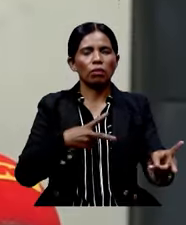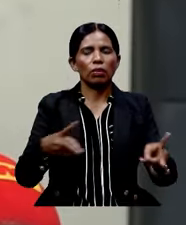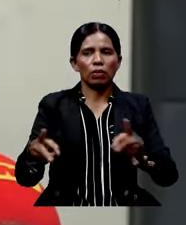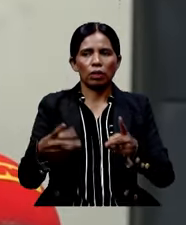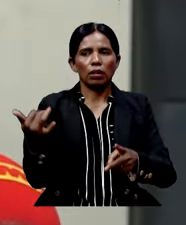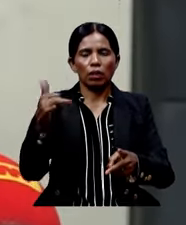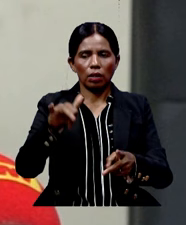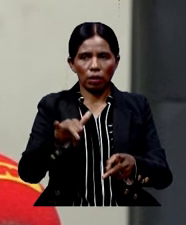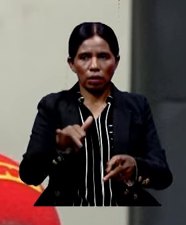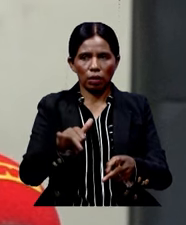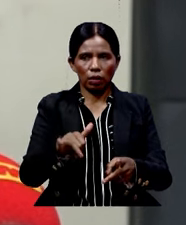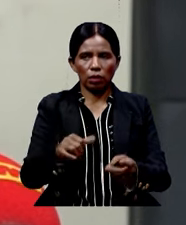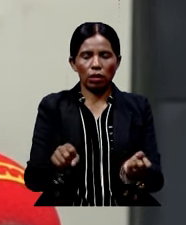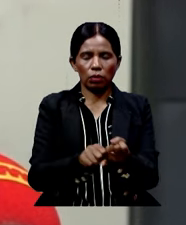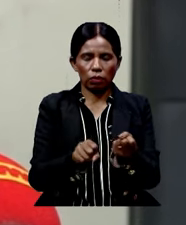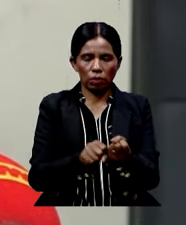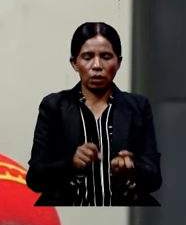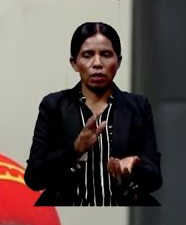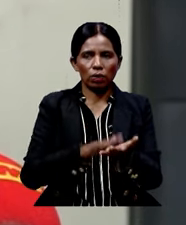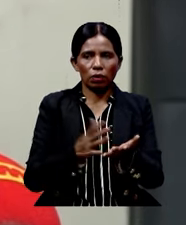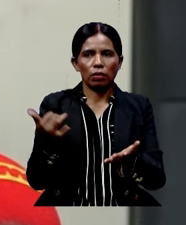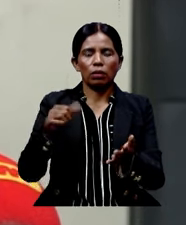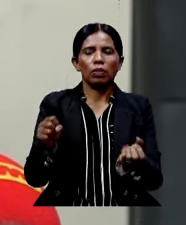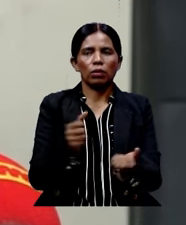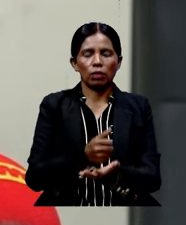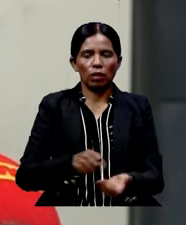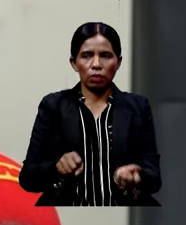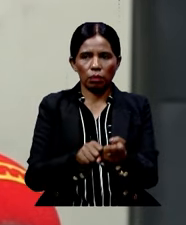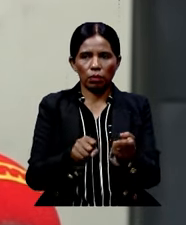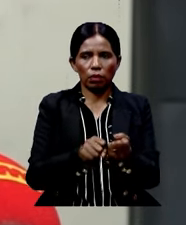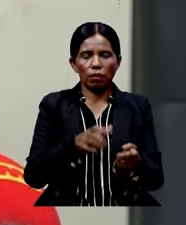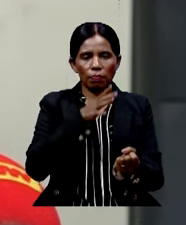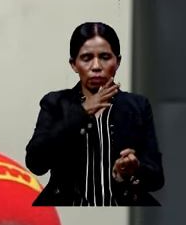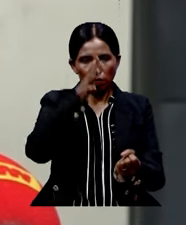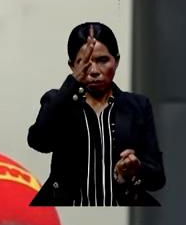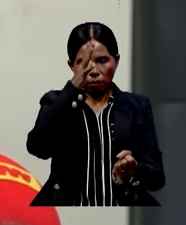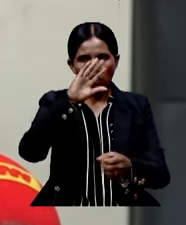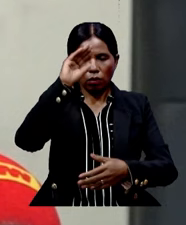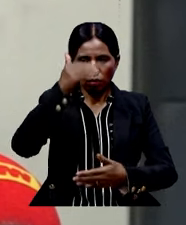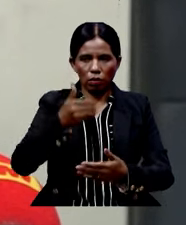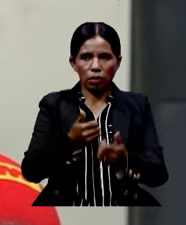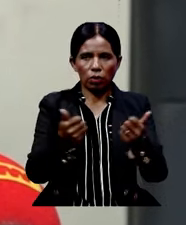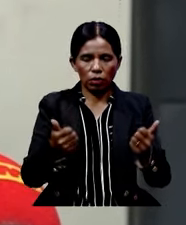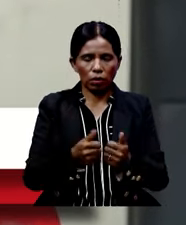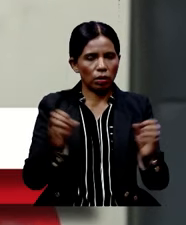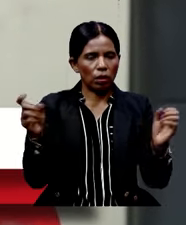nebe durante ne apo sekolah sira lihu si kontribusion inan ho aman o asosiasion ne